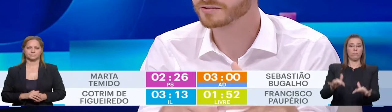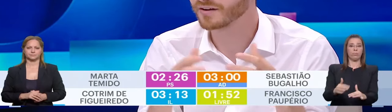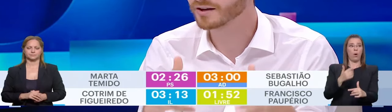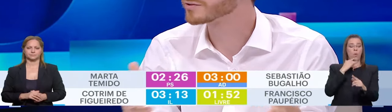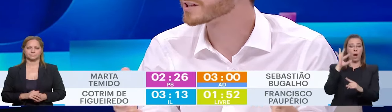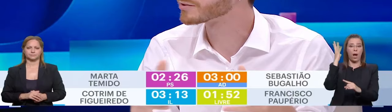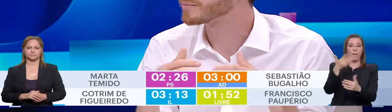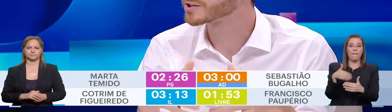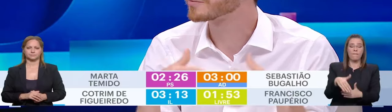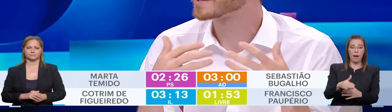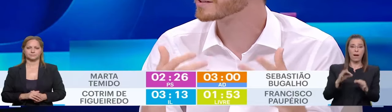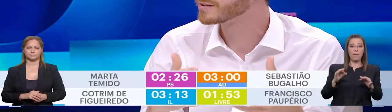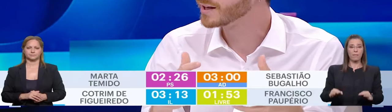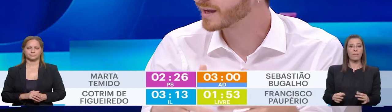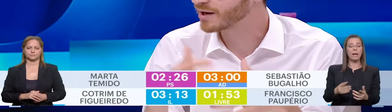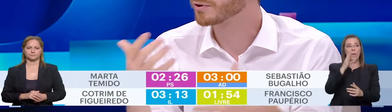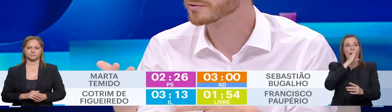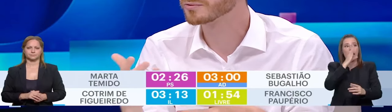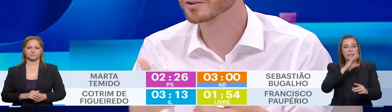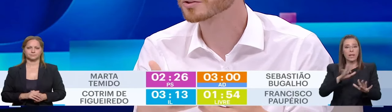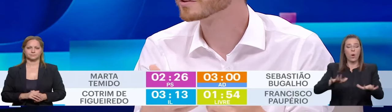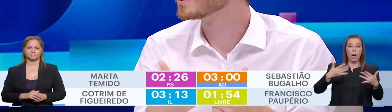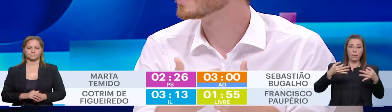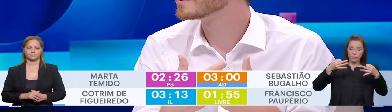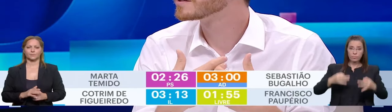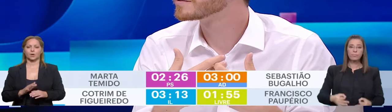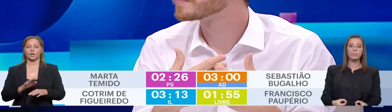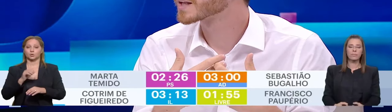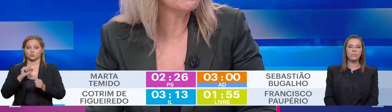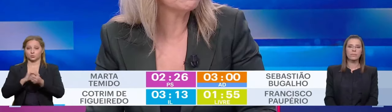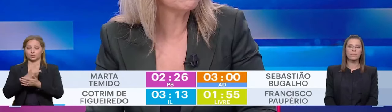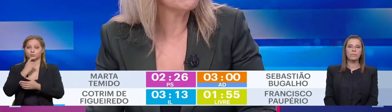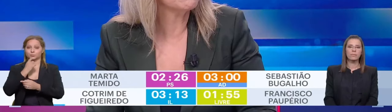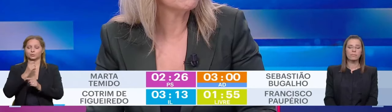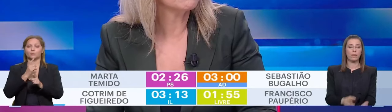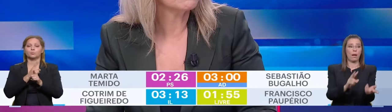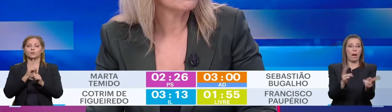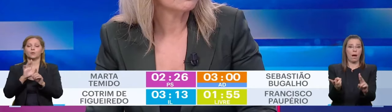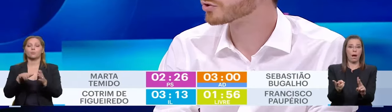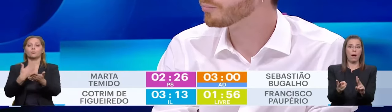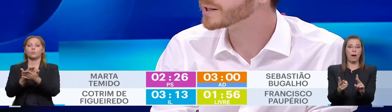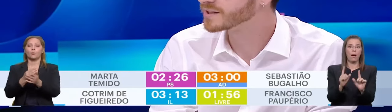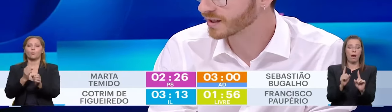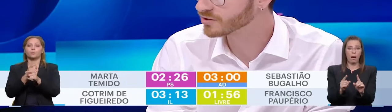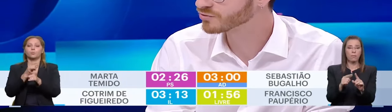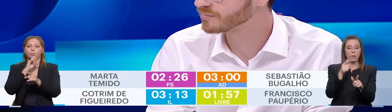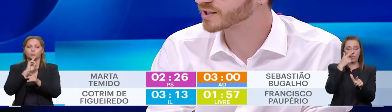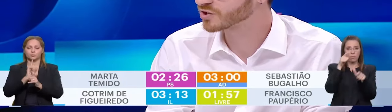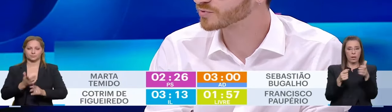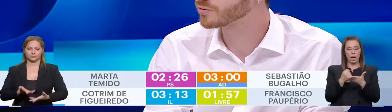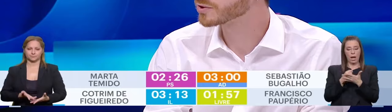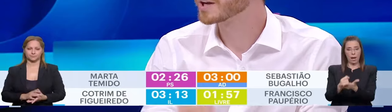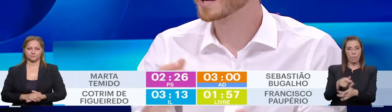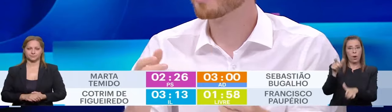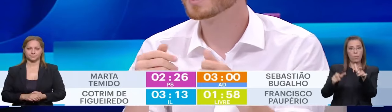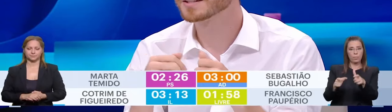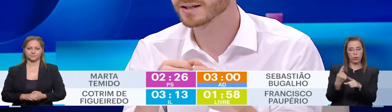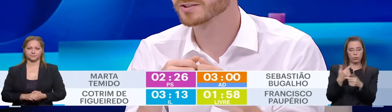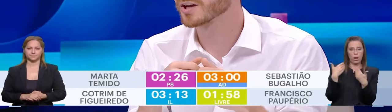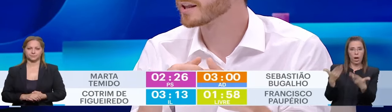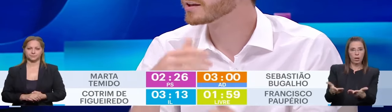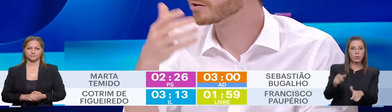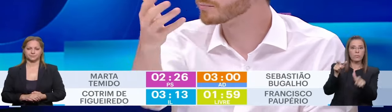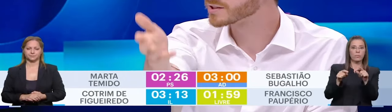esse acontecimento que vai acontecer não é uma questão de se é Quando e por isso pergunto qual é a alternativa a alternativa é ver corredores humanitários para Estas pessoas é